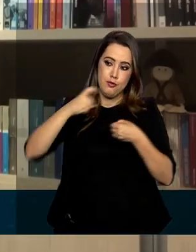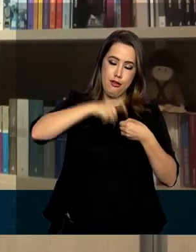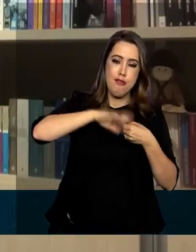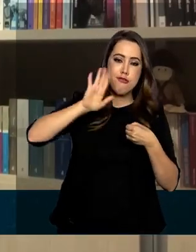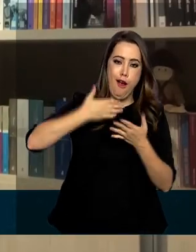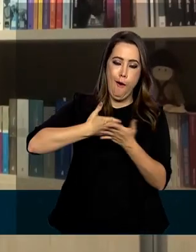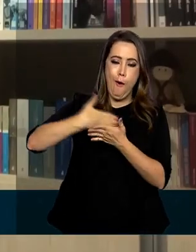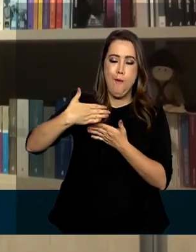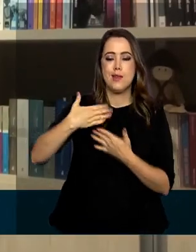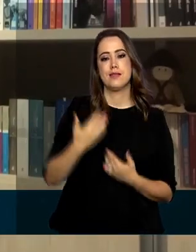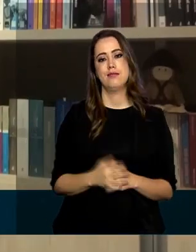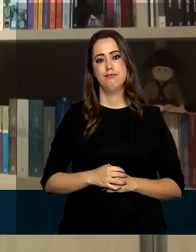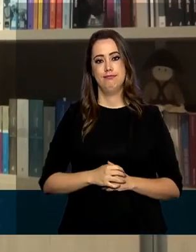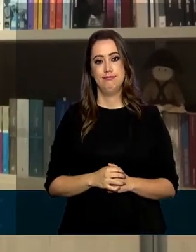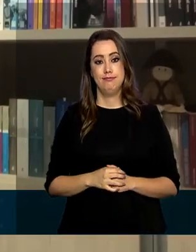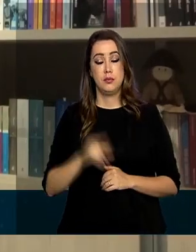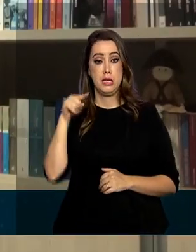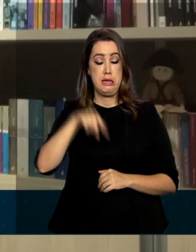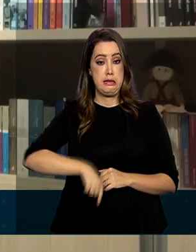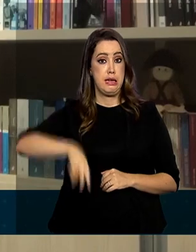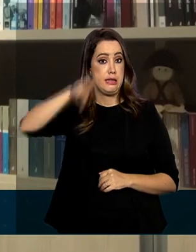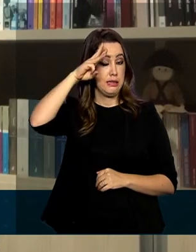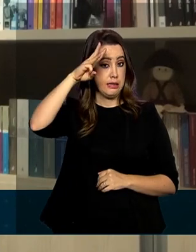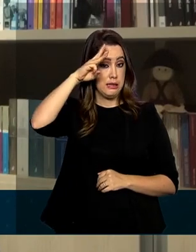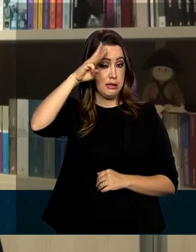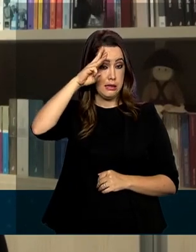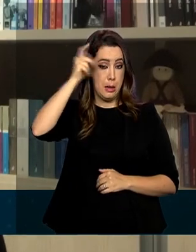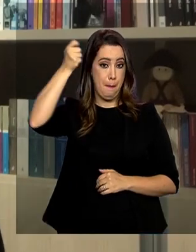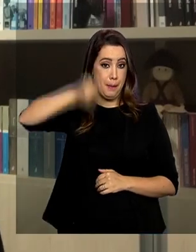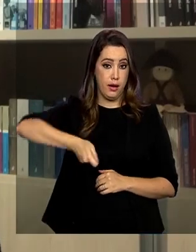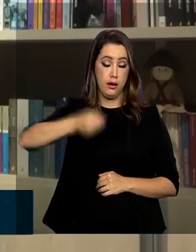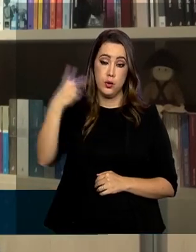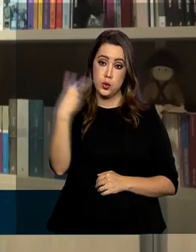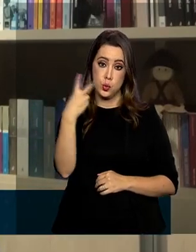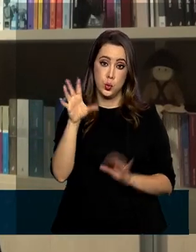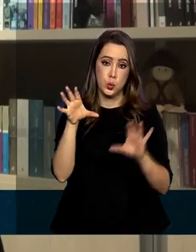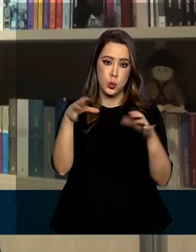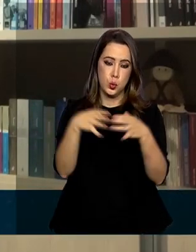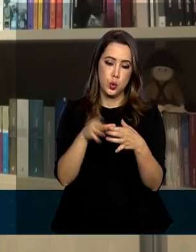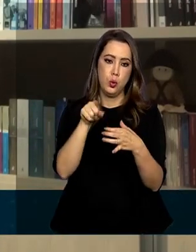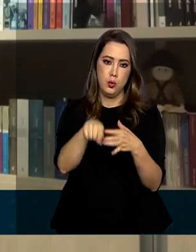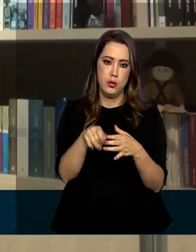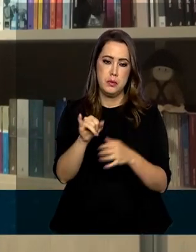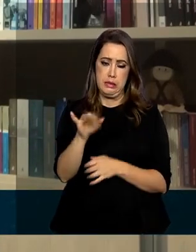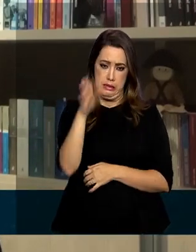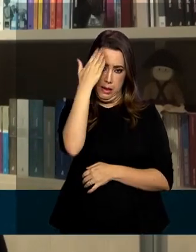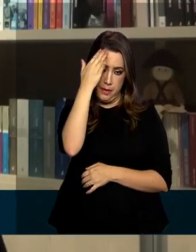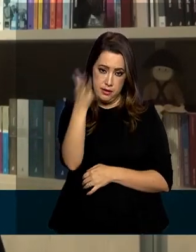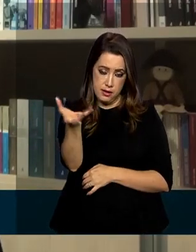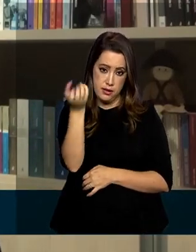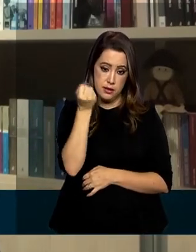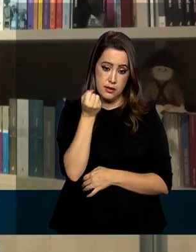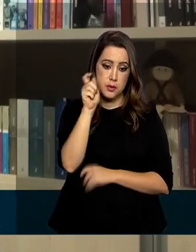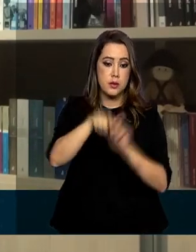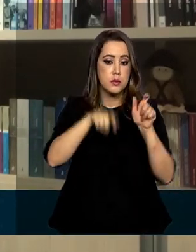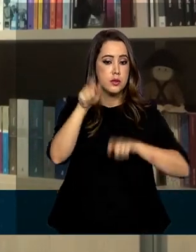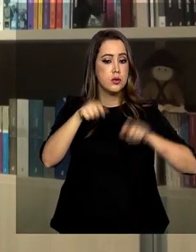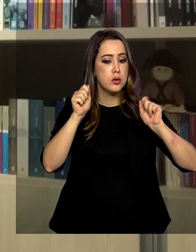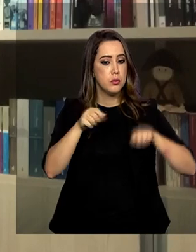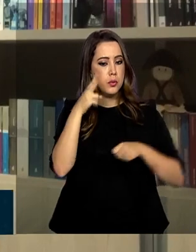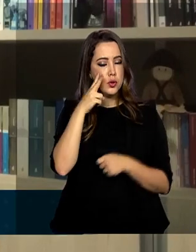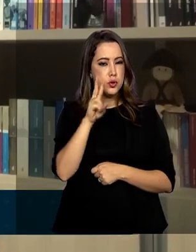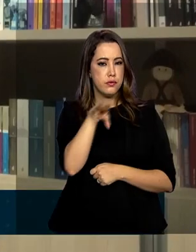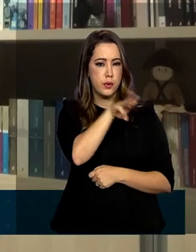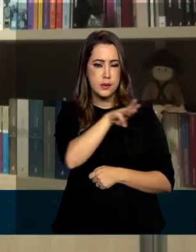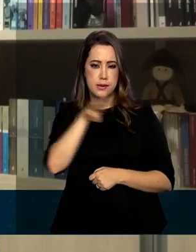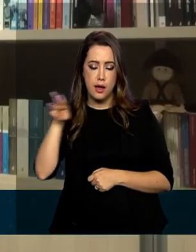ser pagas pela Receita Federal. Nesta terça-feira, foi pago o segundo lote. Para saber se recebeu, o contribuinte pode fazer a